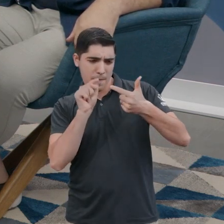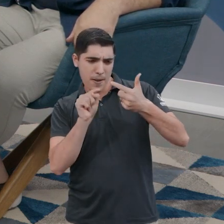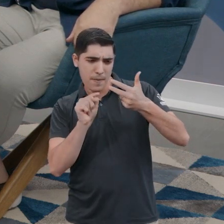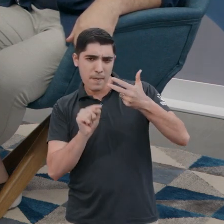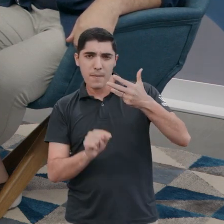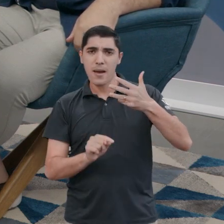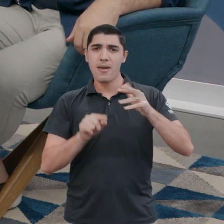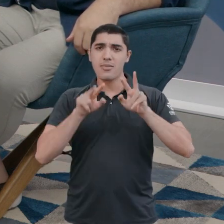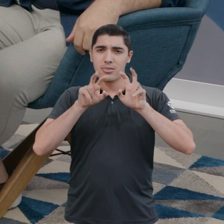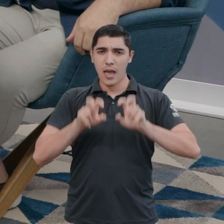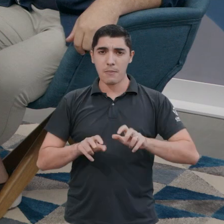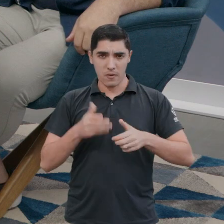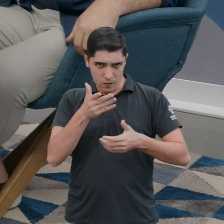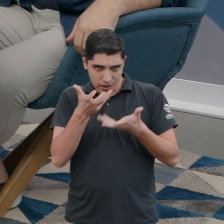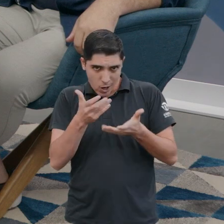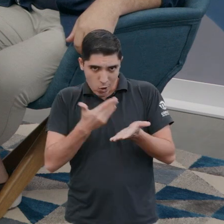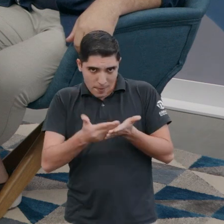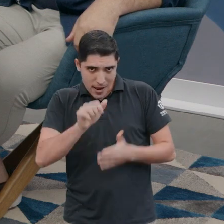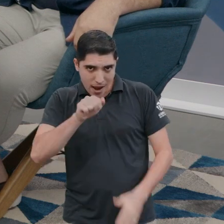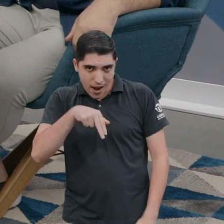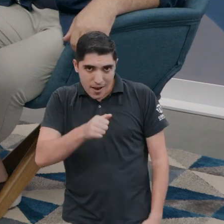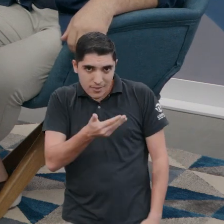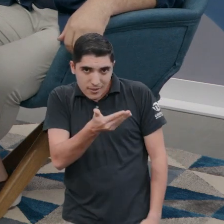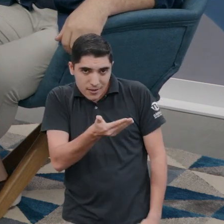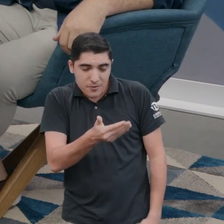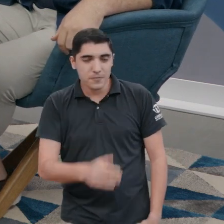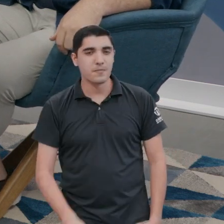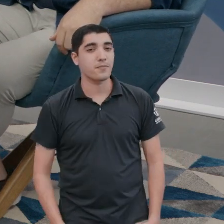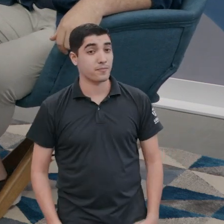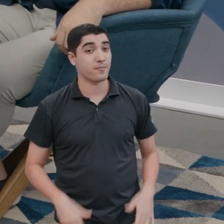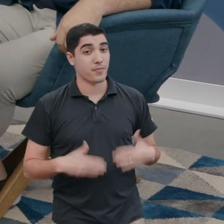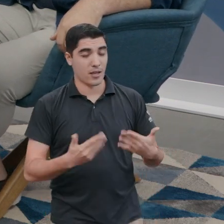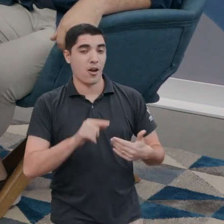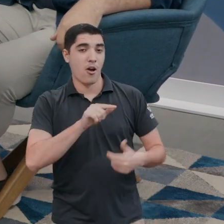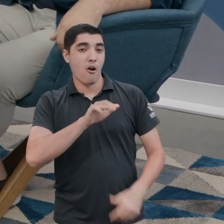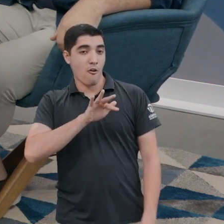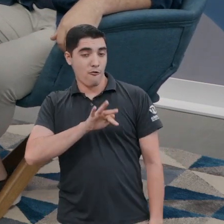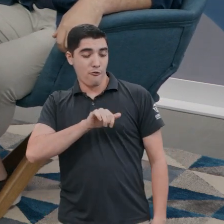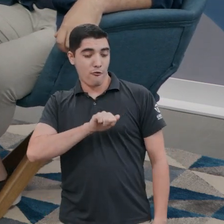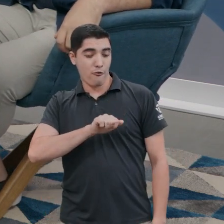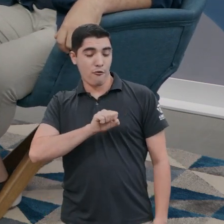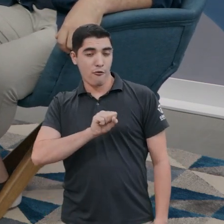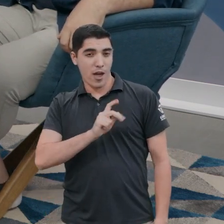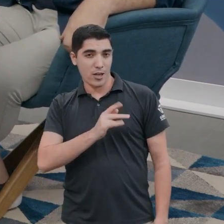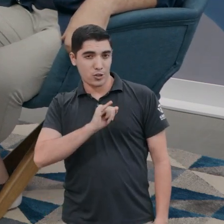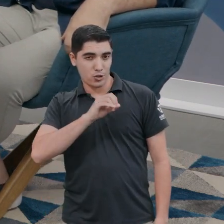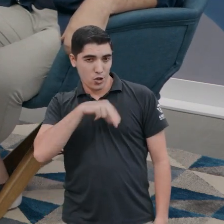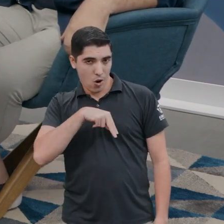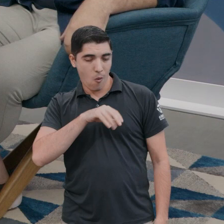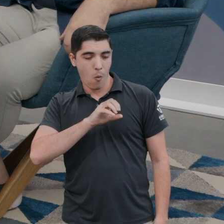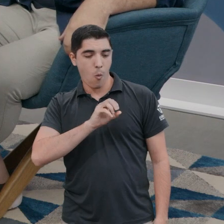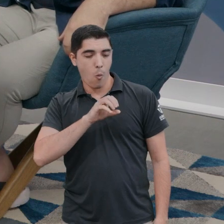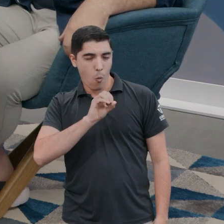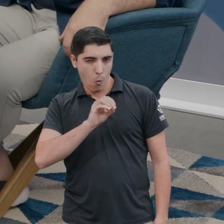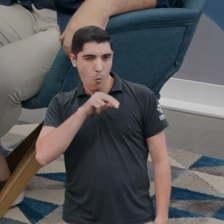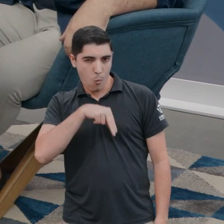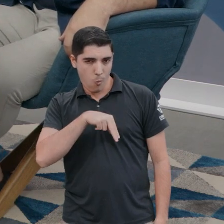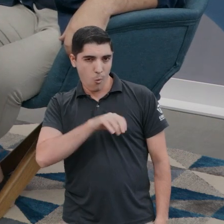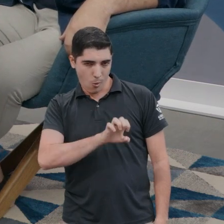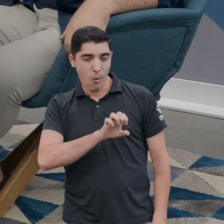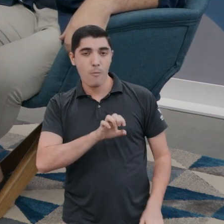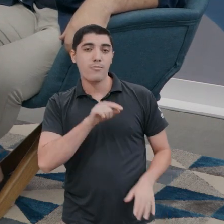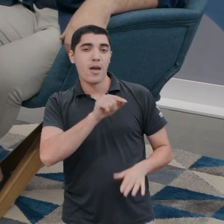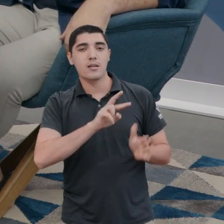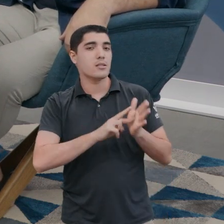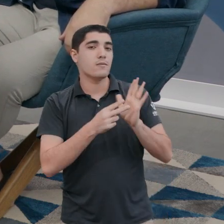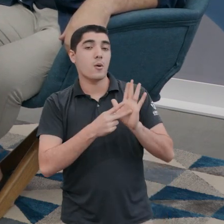um desses temas. A Ana quer começar? Pode ser. O Fashion Law, na verdade, é o direito da moda. Então, é toda a parte